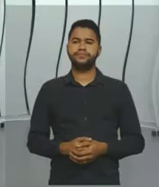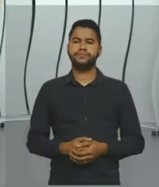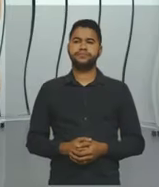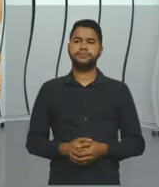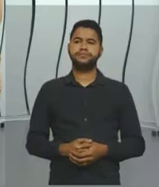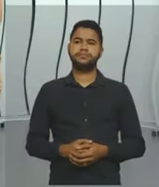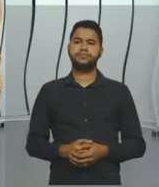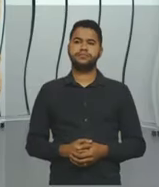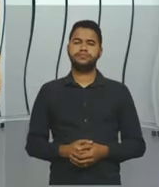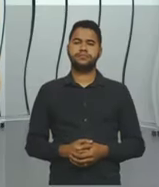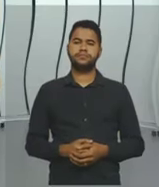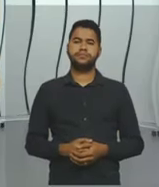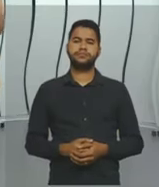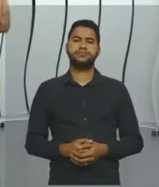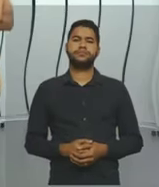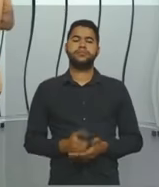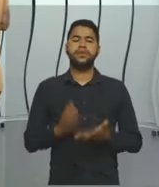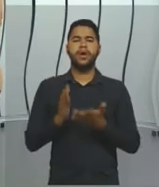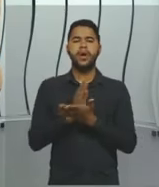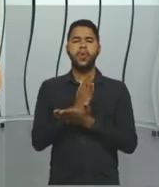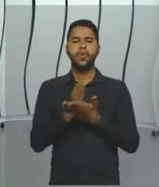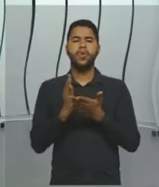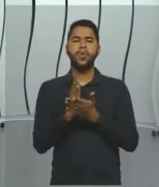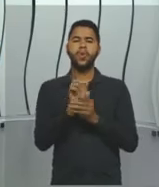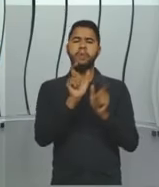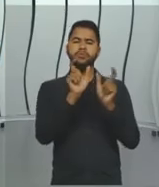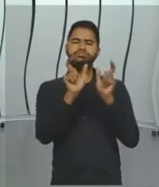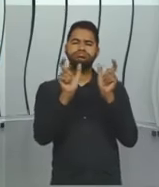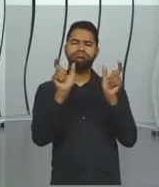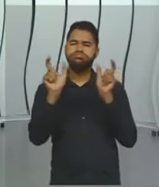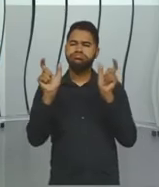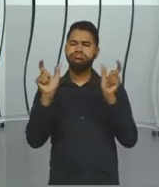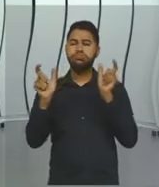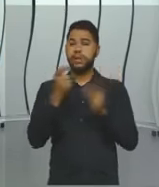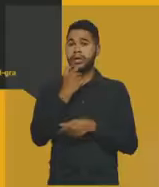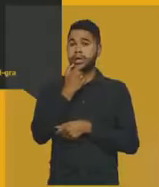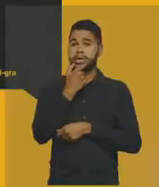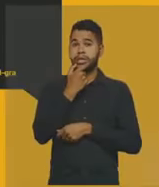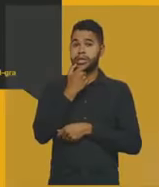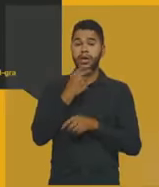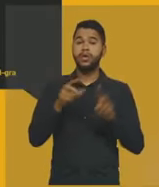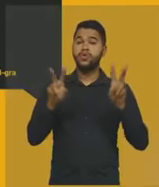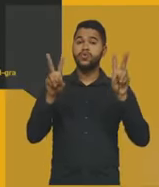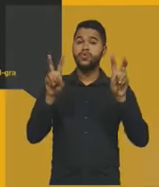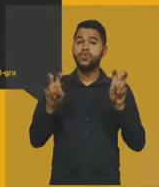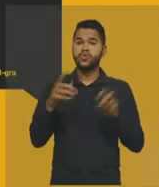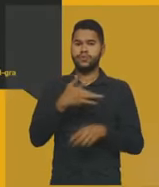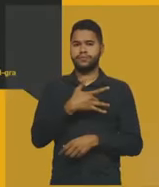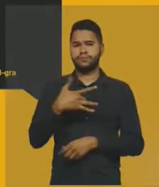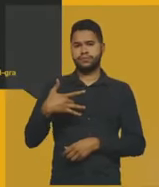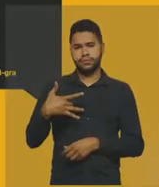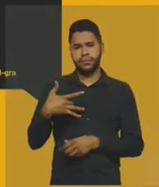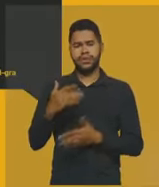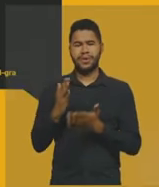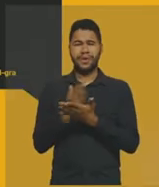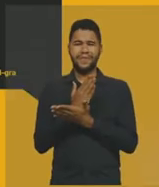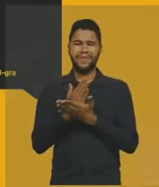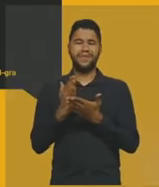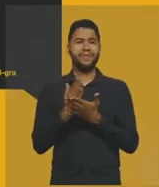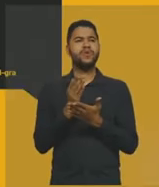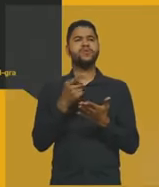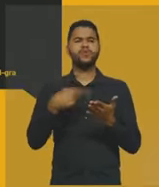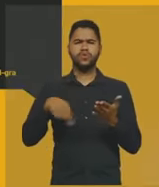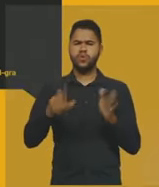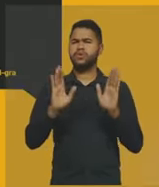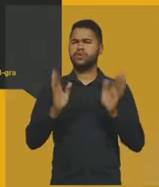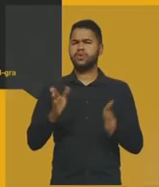Health expressions. Algumas expressões aí em inglês sobre a saúde, né? Tem muita coisa em inglês que a gente já usa